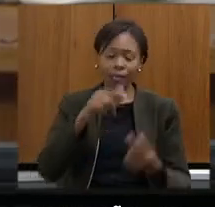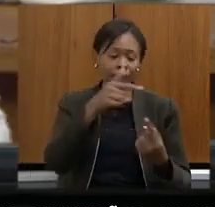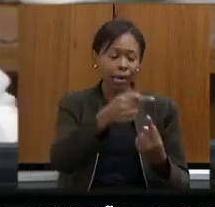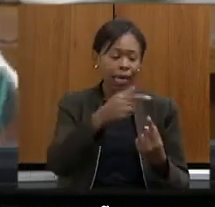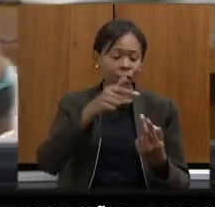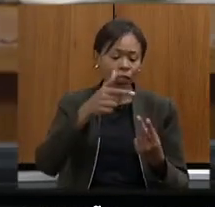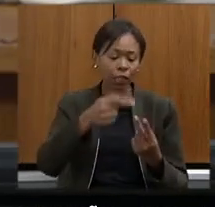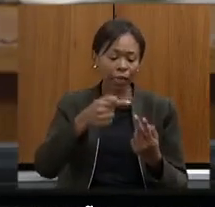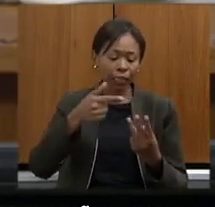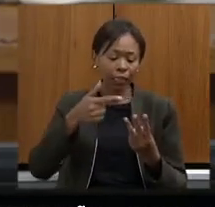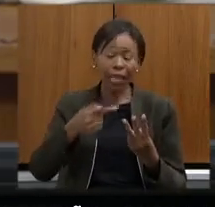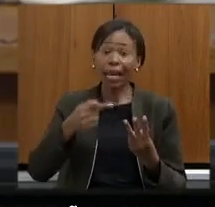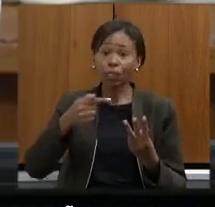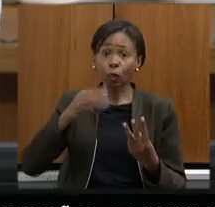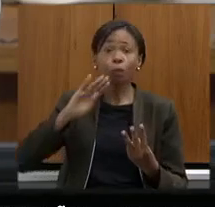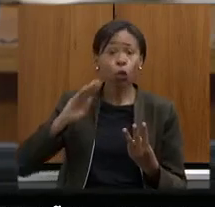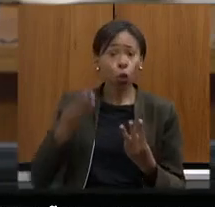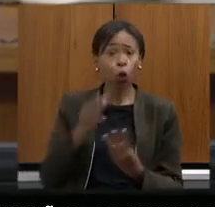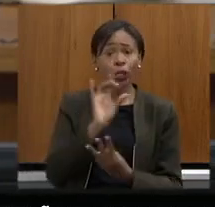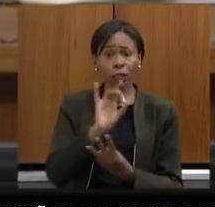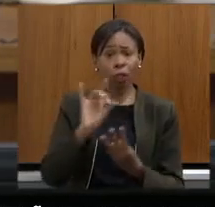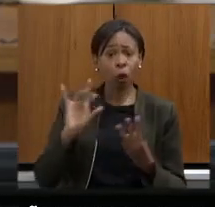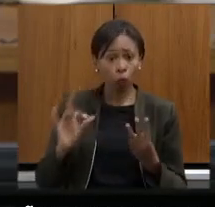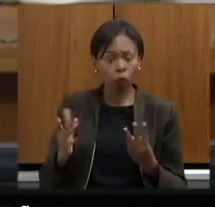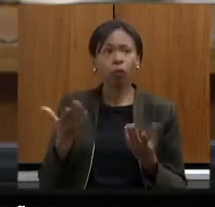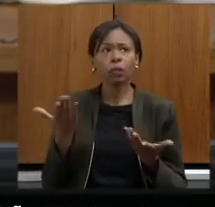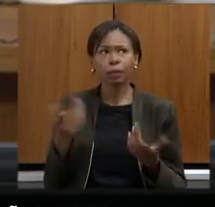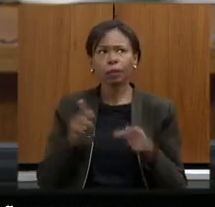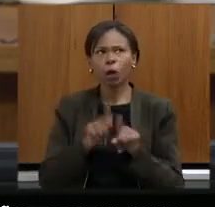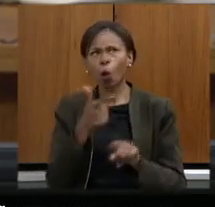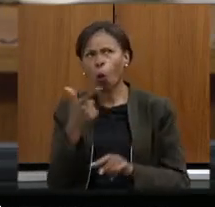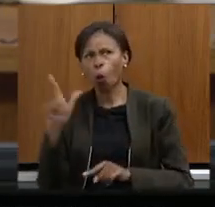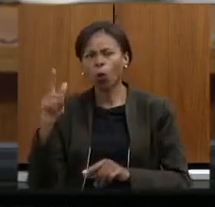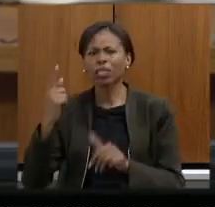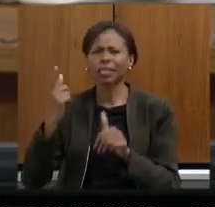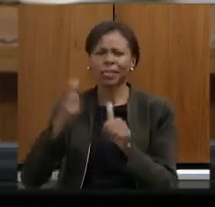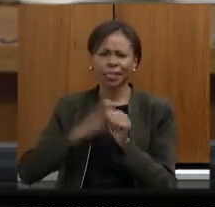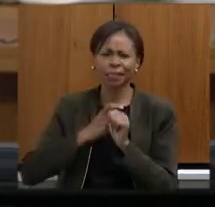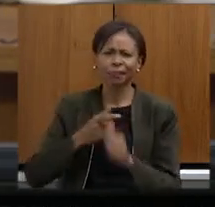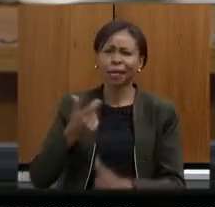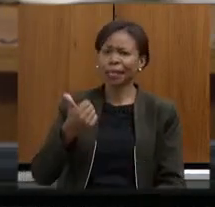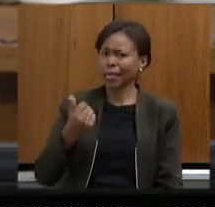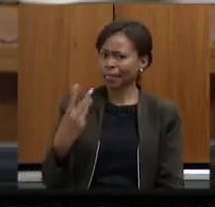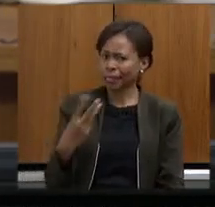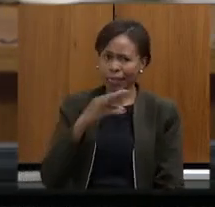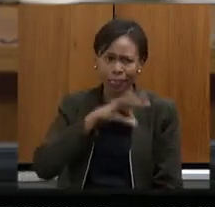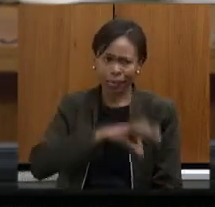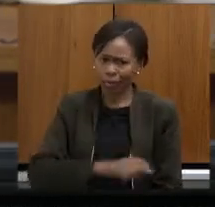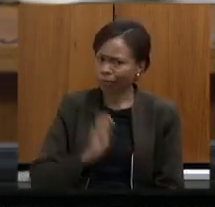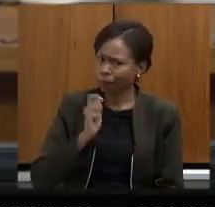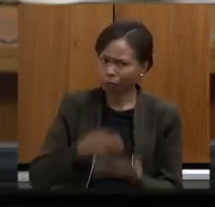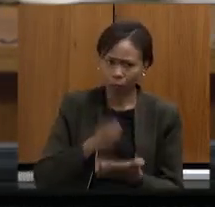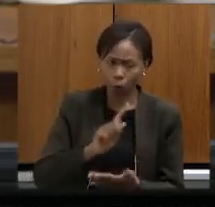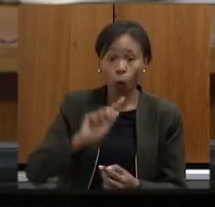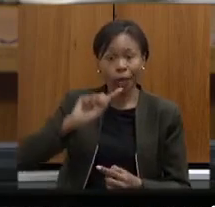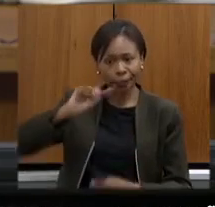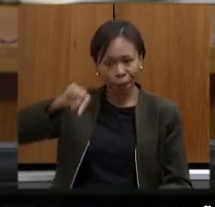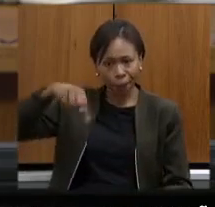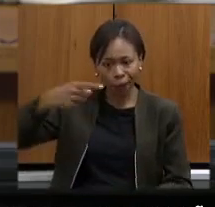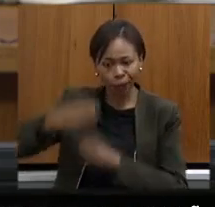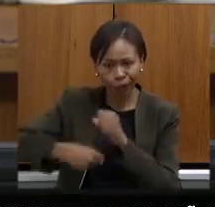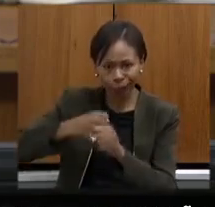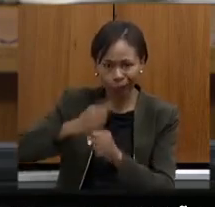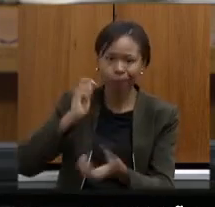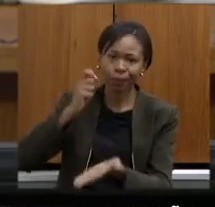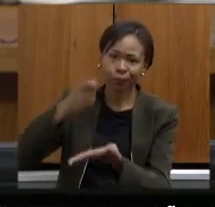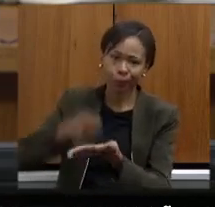bilhões para ler é claro das dívidas que a gente tinha né assim um 13º que não havia sido pago foi pago no ano seguinte então